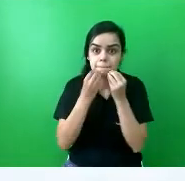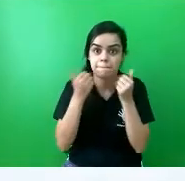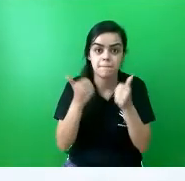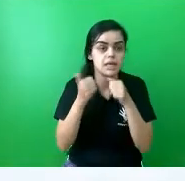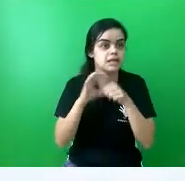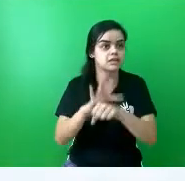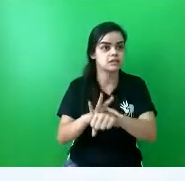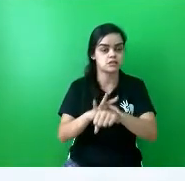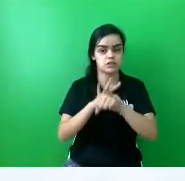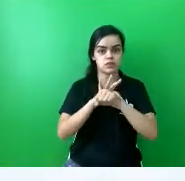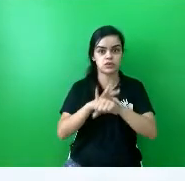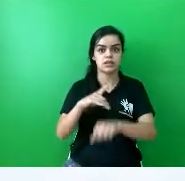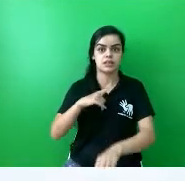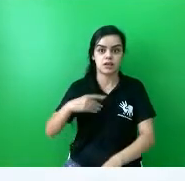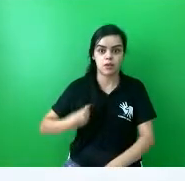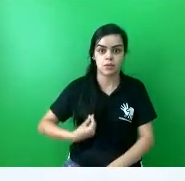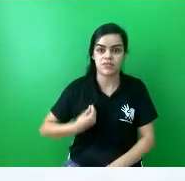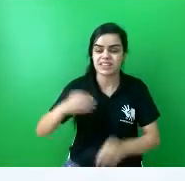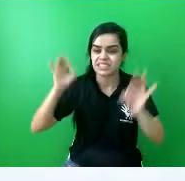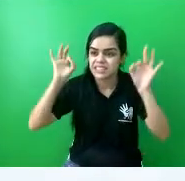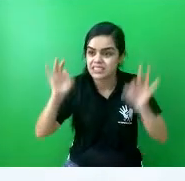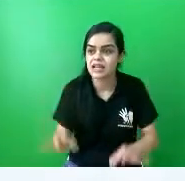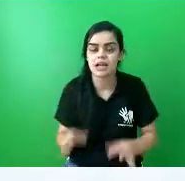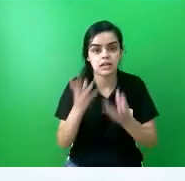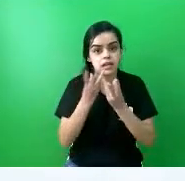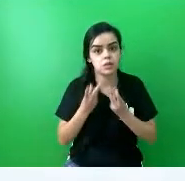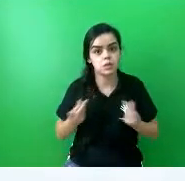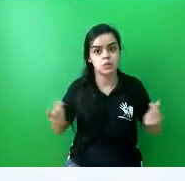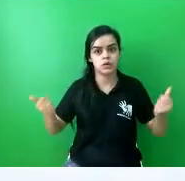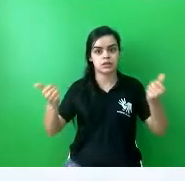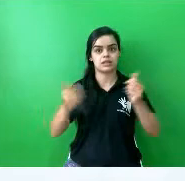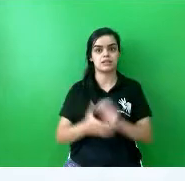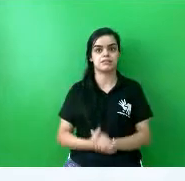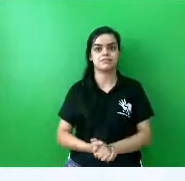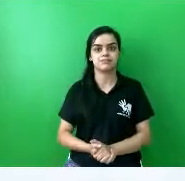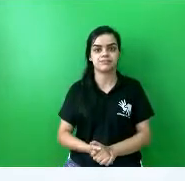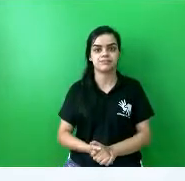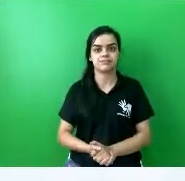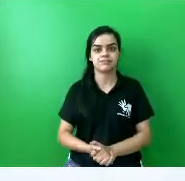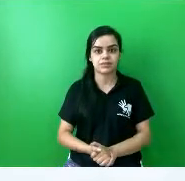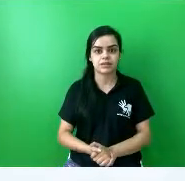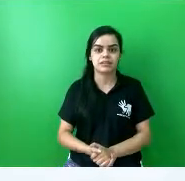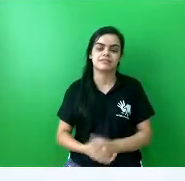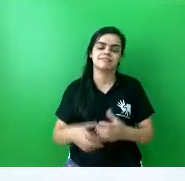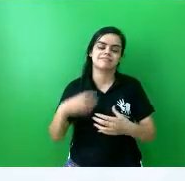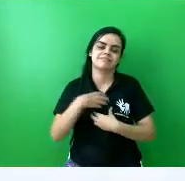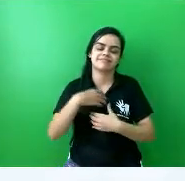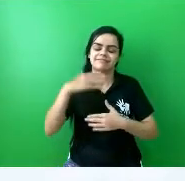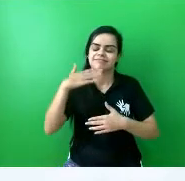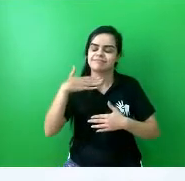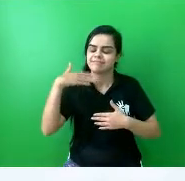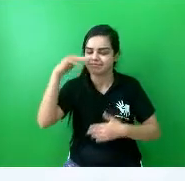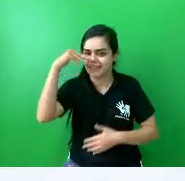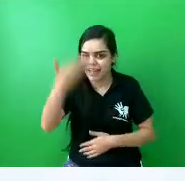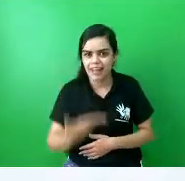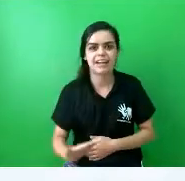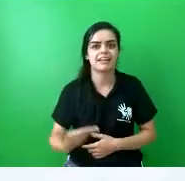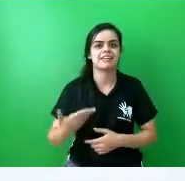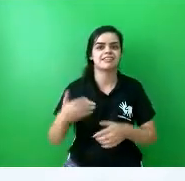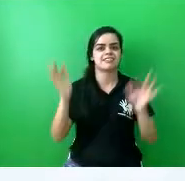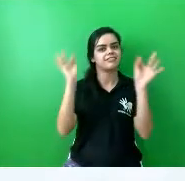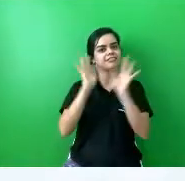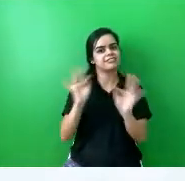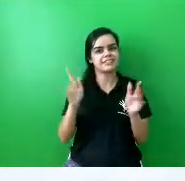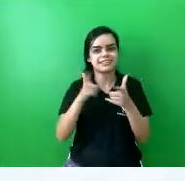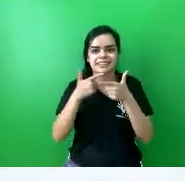seguro e tenha vida digna e com qualidade. Colegas, eu que fico muito honrada de ter vocês aqui,